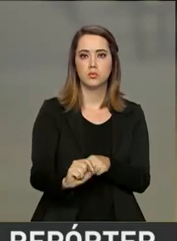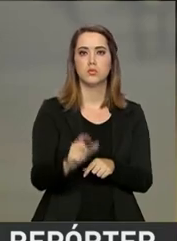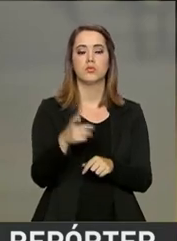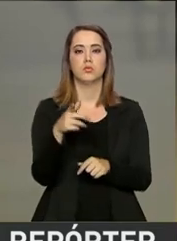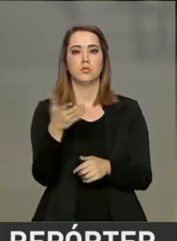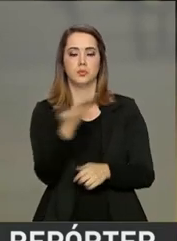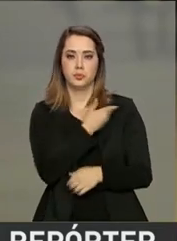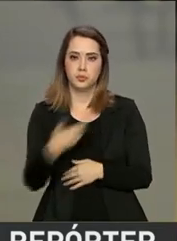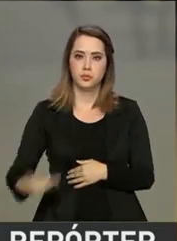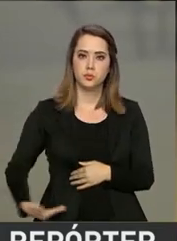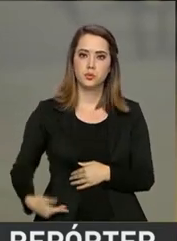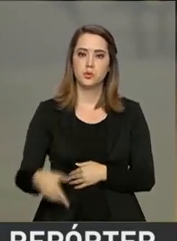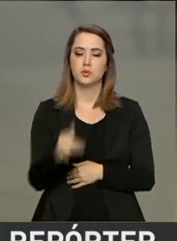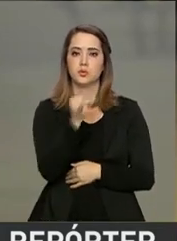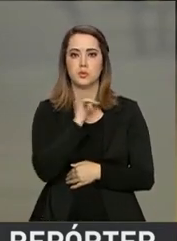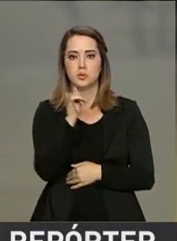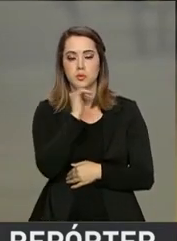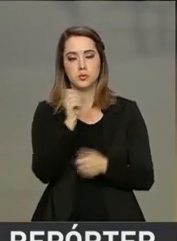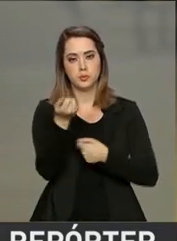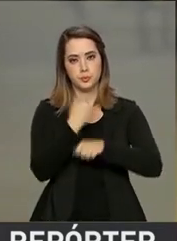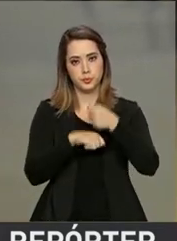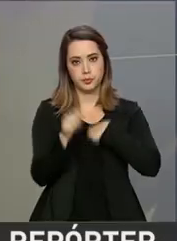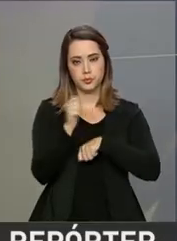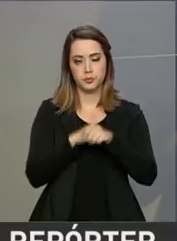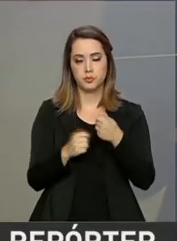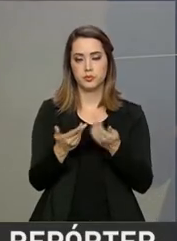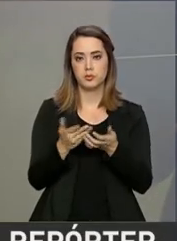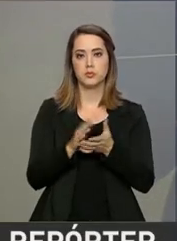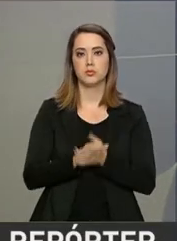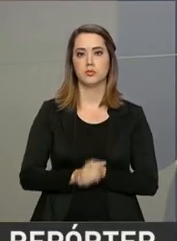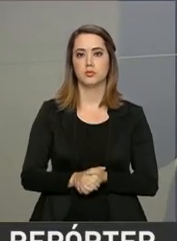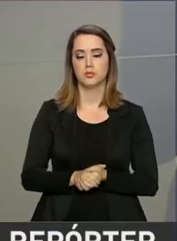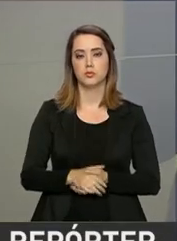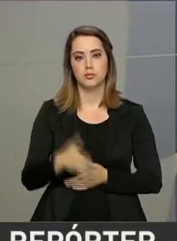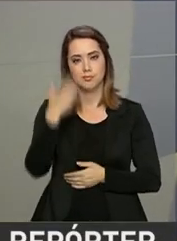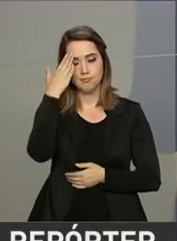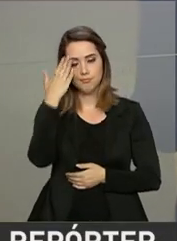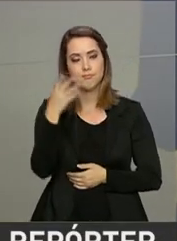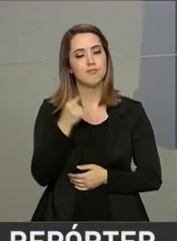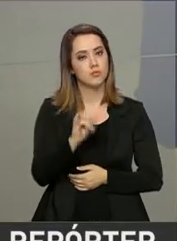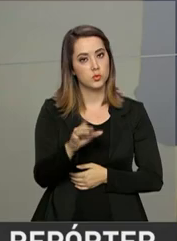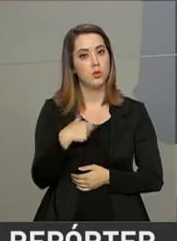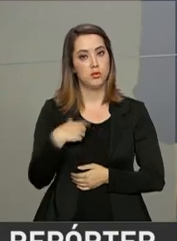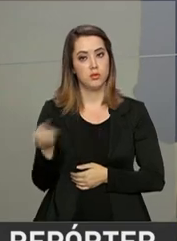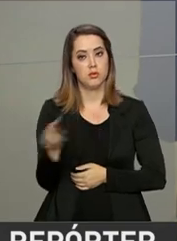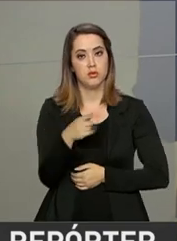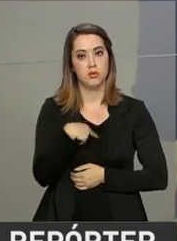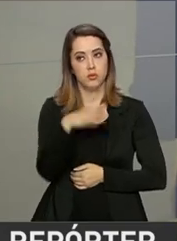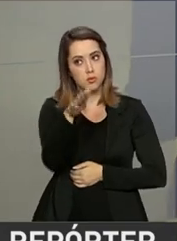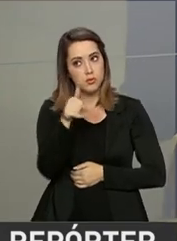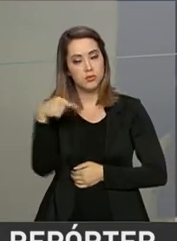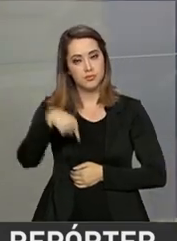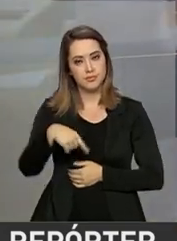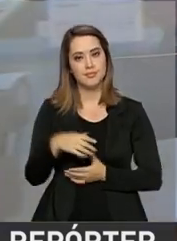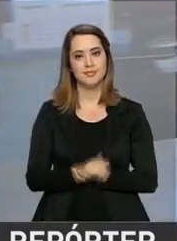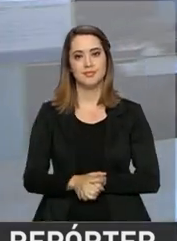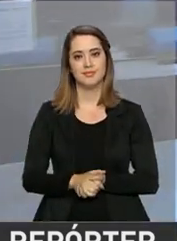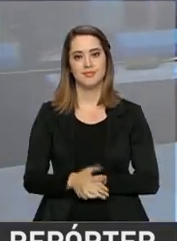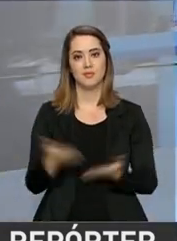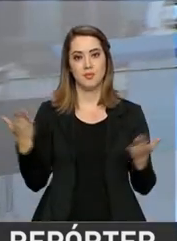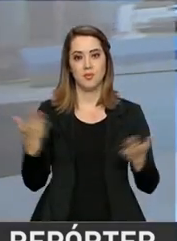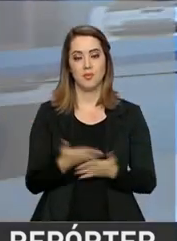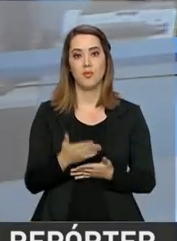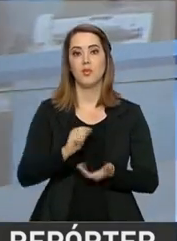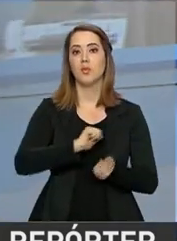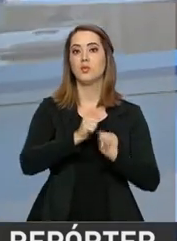exemplo os temas da área econômica Leandro obrigado Paula Qualquer novidade aí no palácio você chama a gente aqui no estúdio vamos falar de olimpíadas